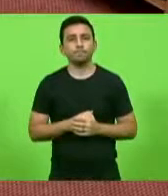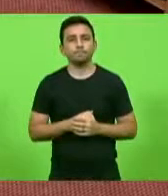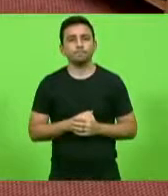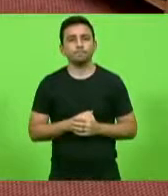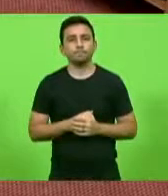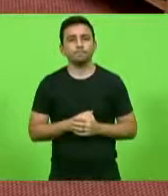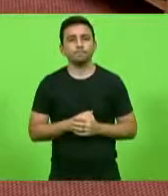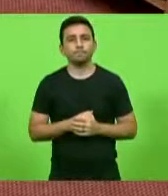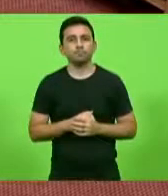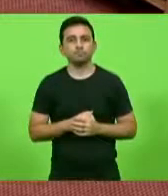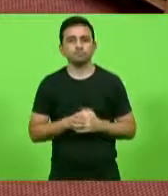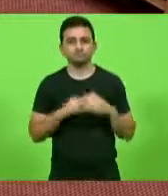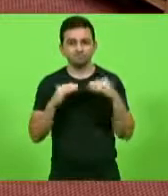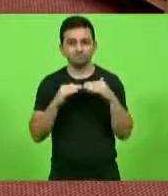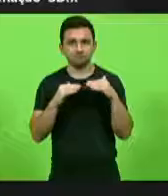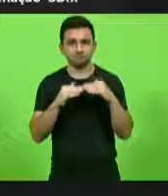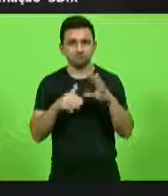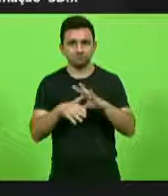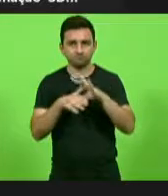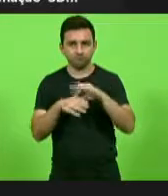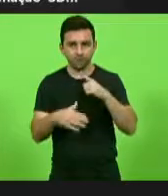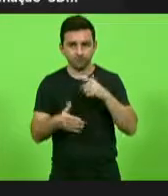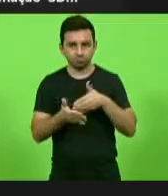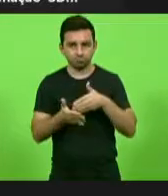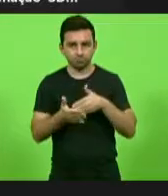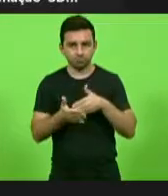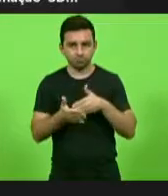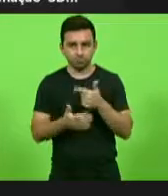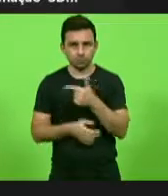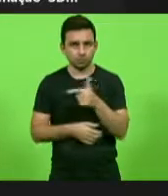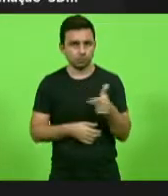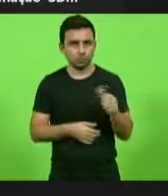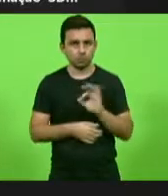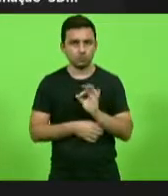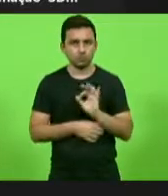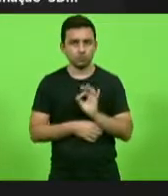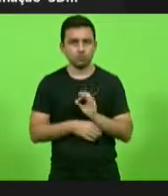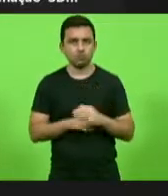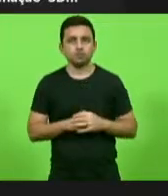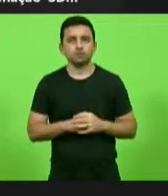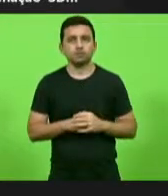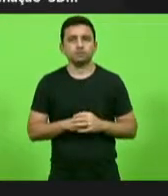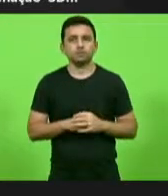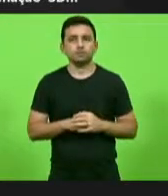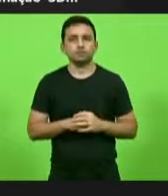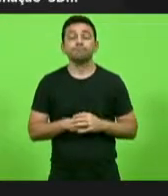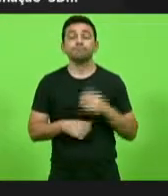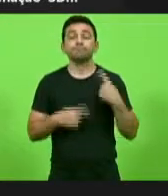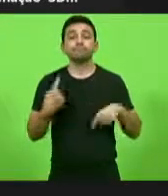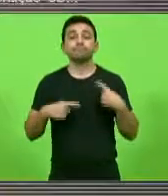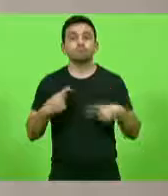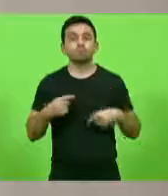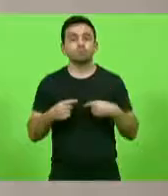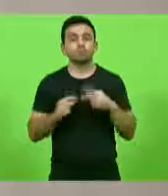De acordo com os senhores líderes, alguma objeção? Não havendo objeção. Em discussão, projeto